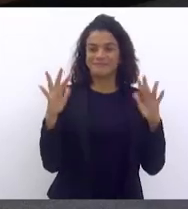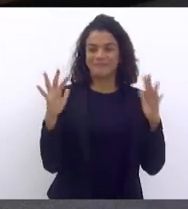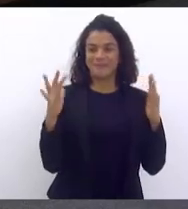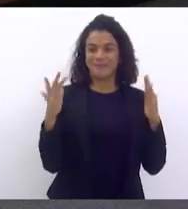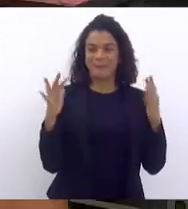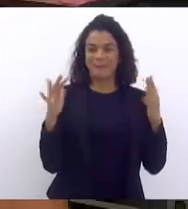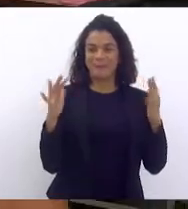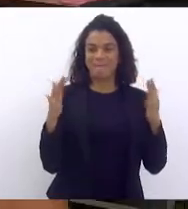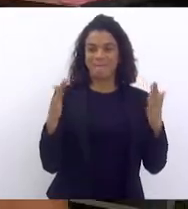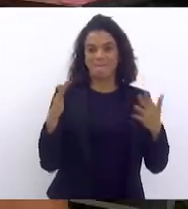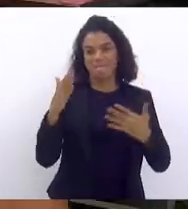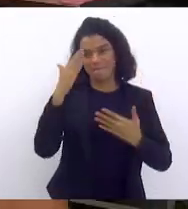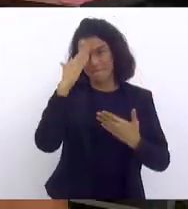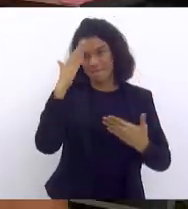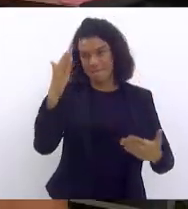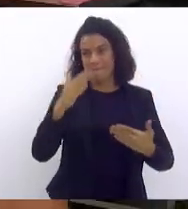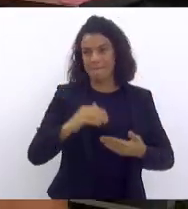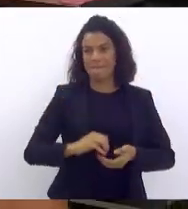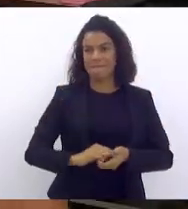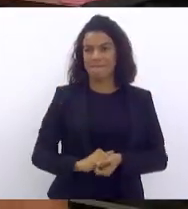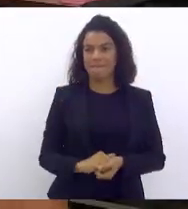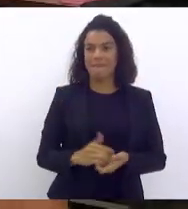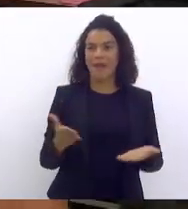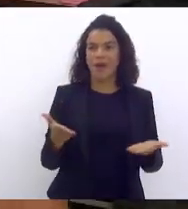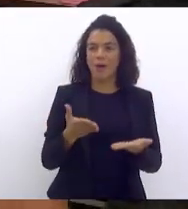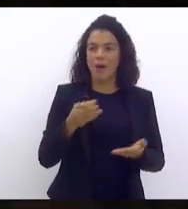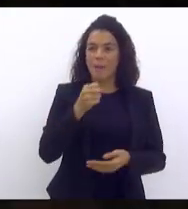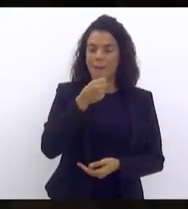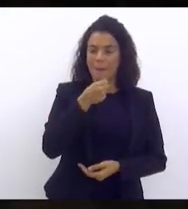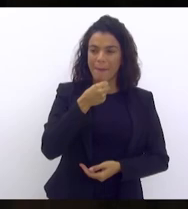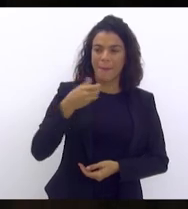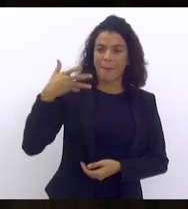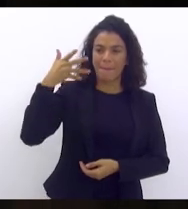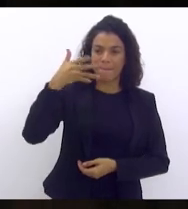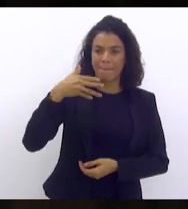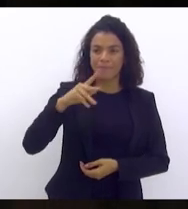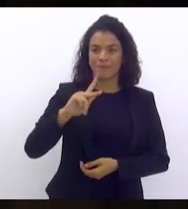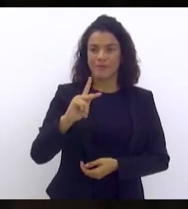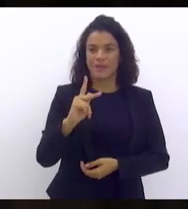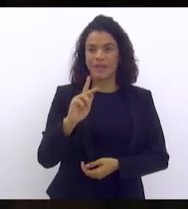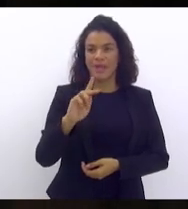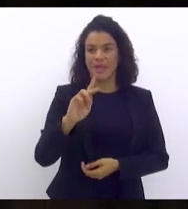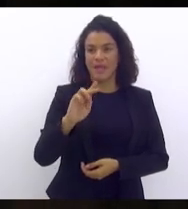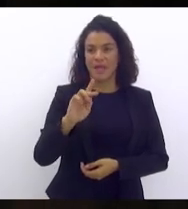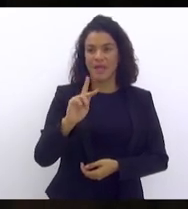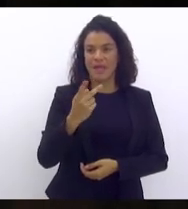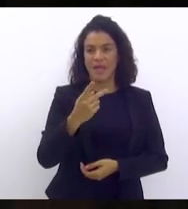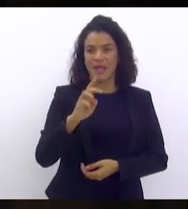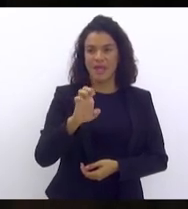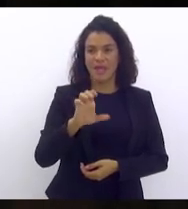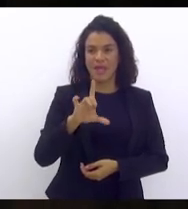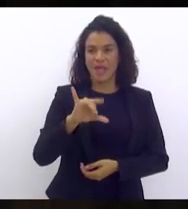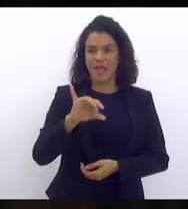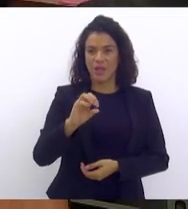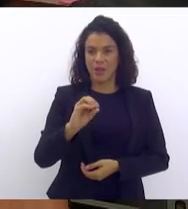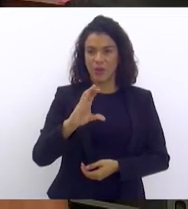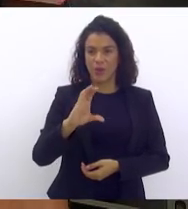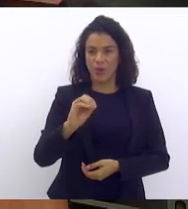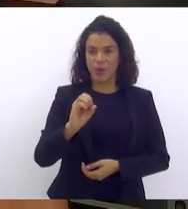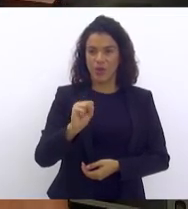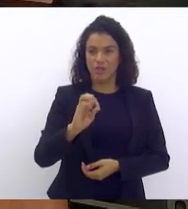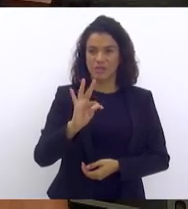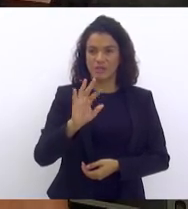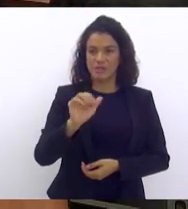Obrigada, companheira. Chamo agora para fazer o uso da palavra Hélio Costa, do Ministério da Saúde.